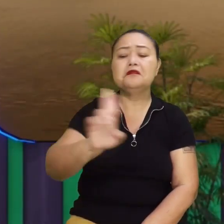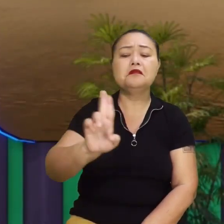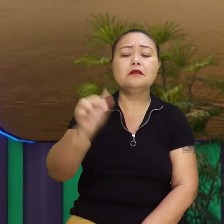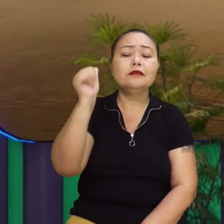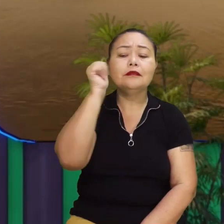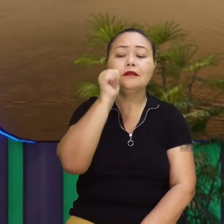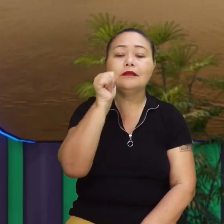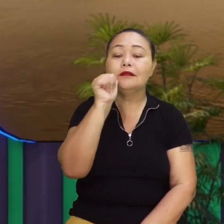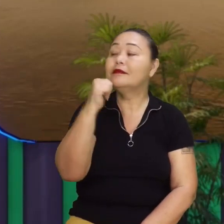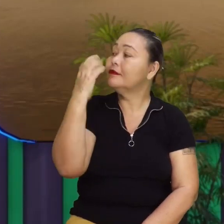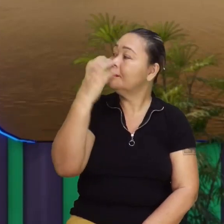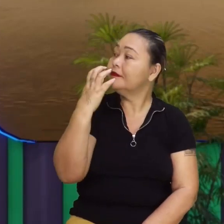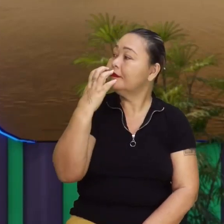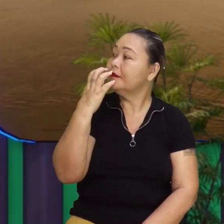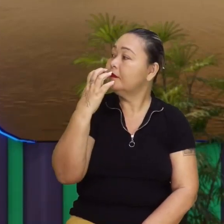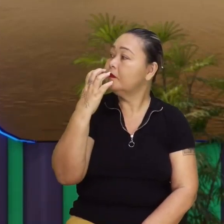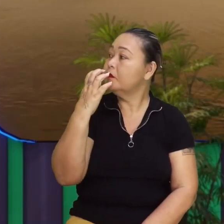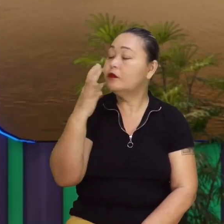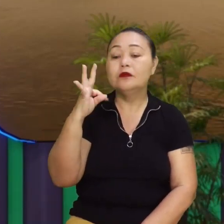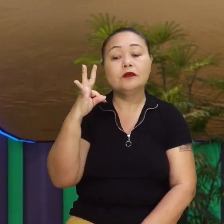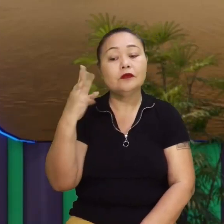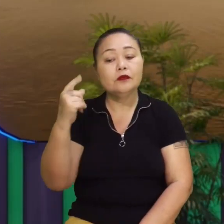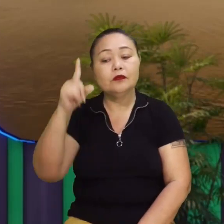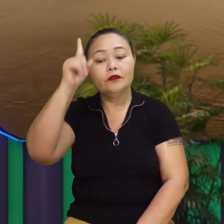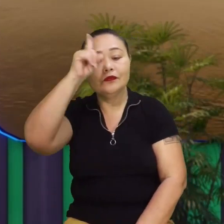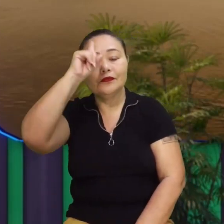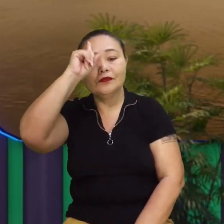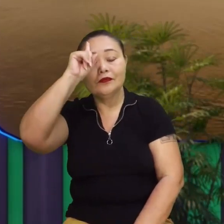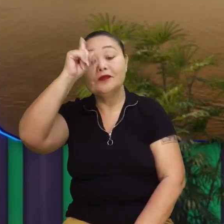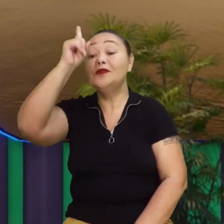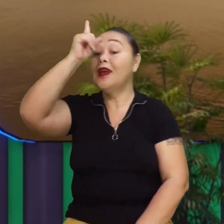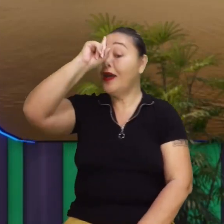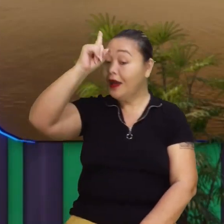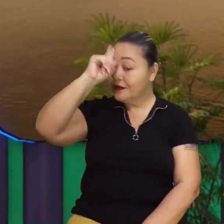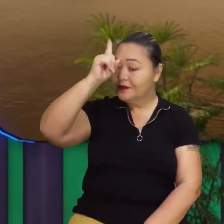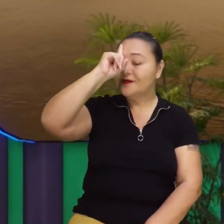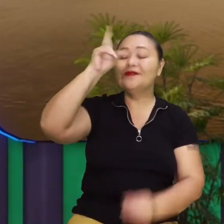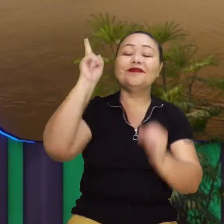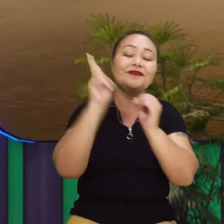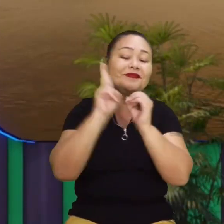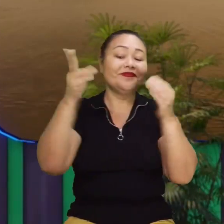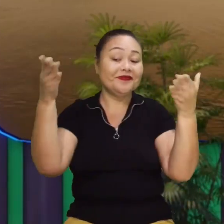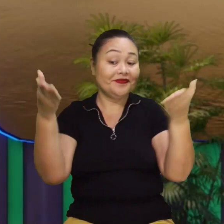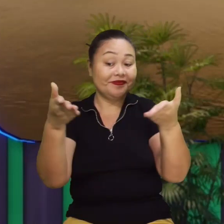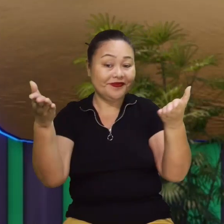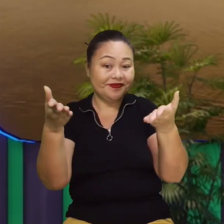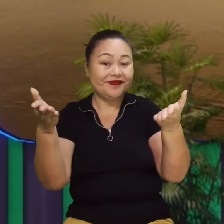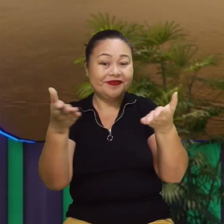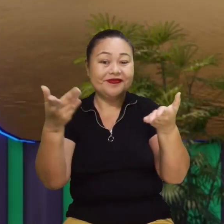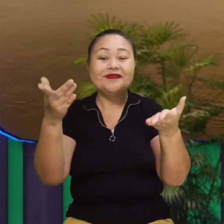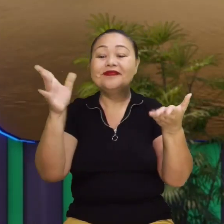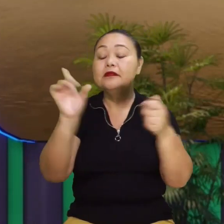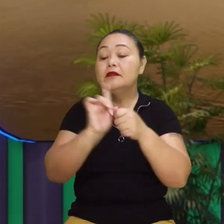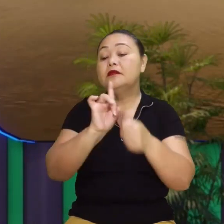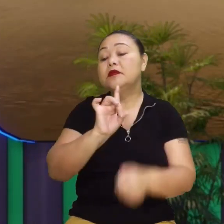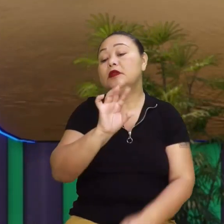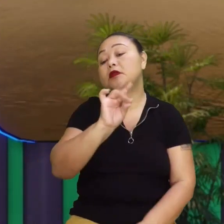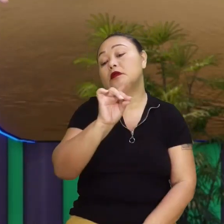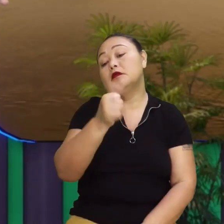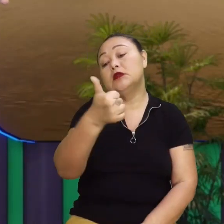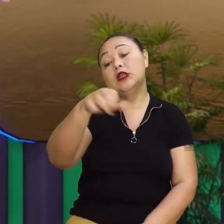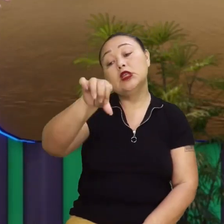agora o nome dela ela dizia assim todo dia era dia de índio Mas agora ele só tem o dia